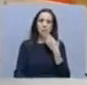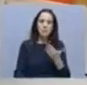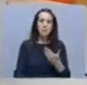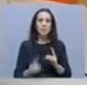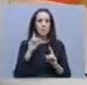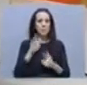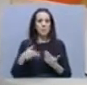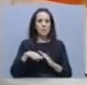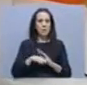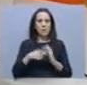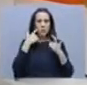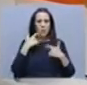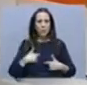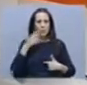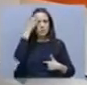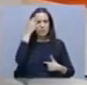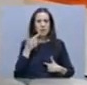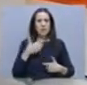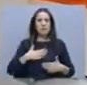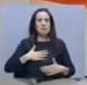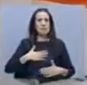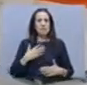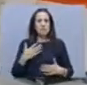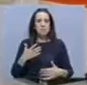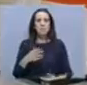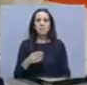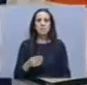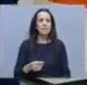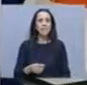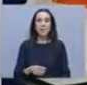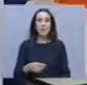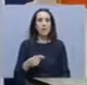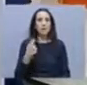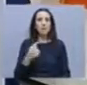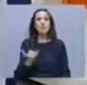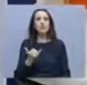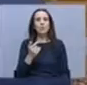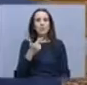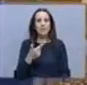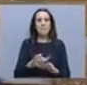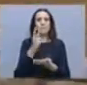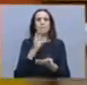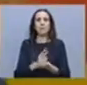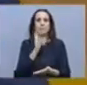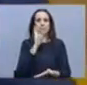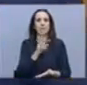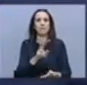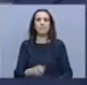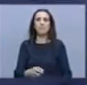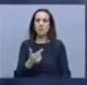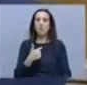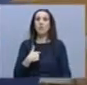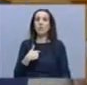Tem corpo para chefe, hein? Ai, credo. Vai aí eu. A Tânia vê o vice-presidente e esbardalha-se logo, não é? Olha, a minha relação